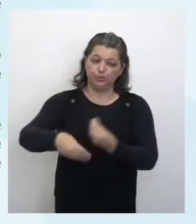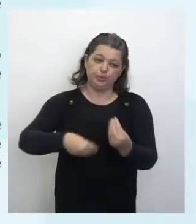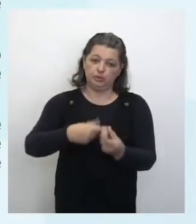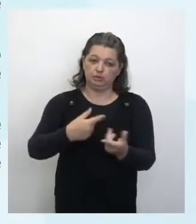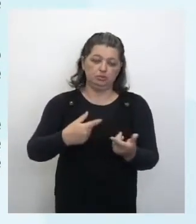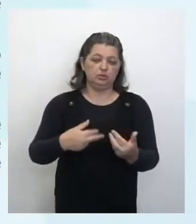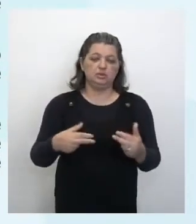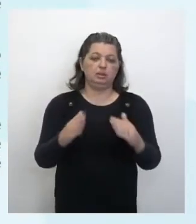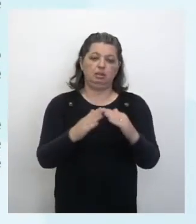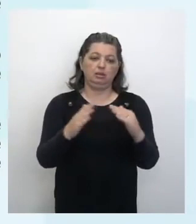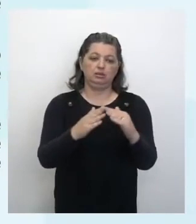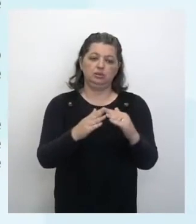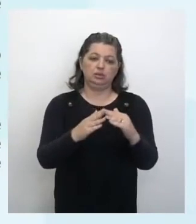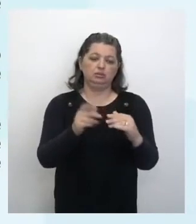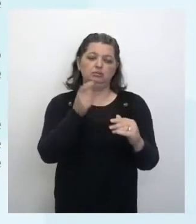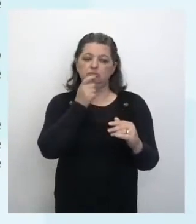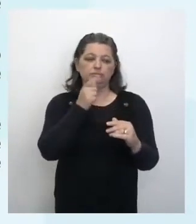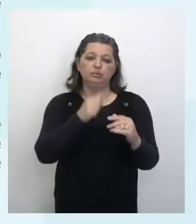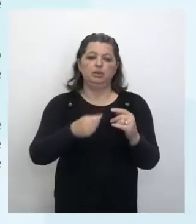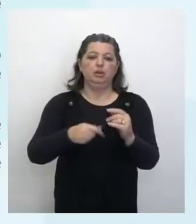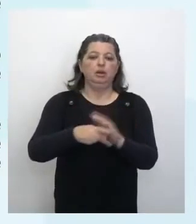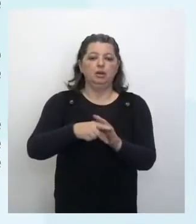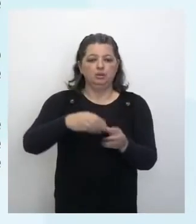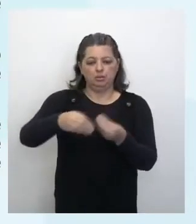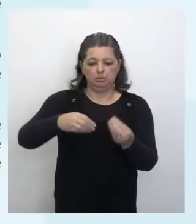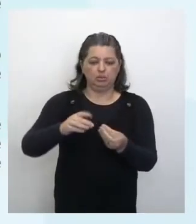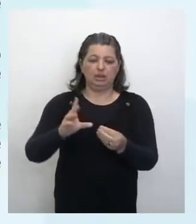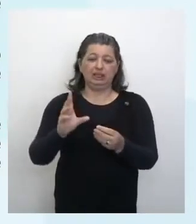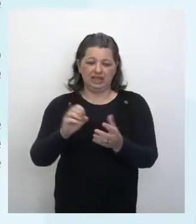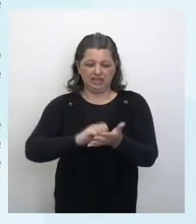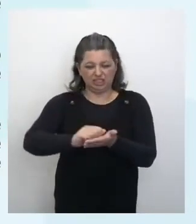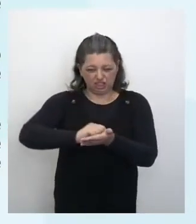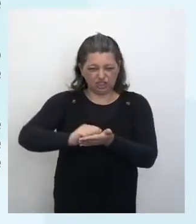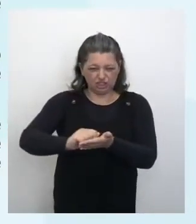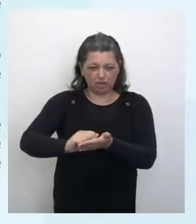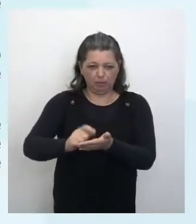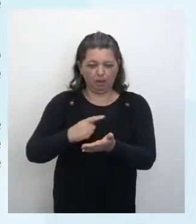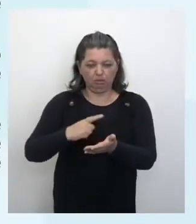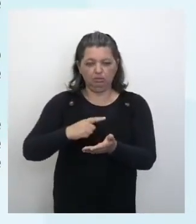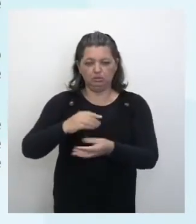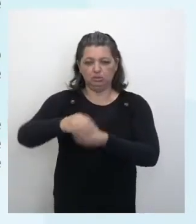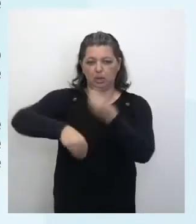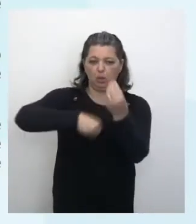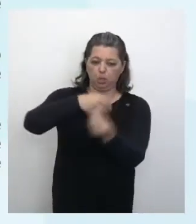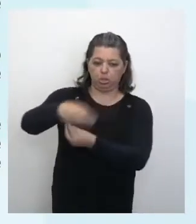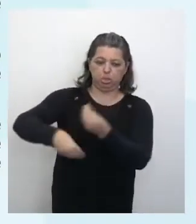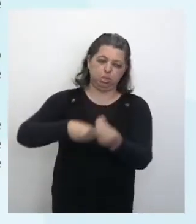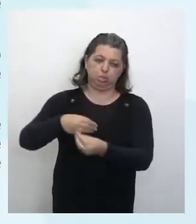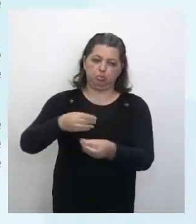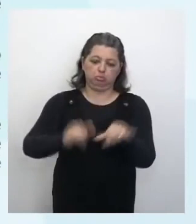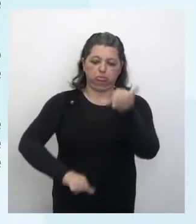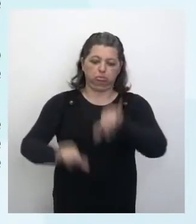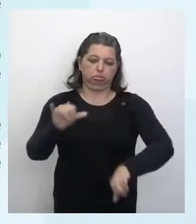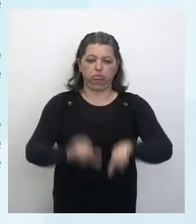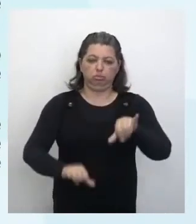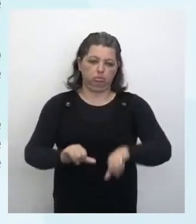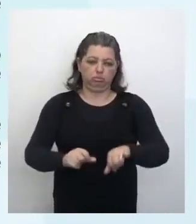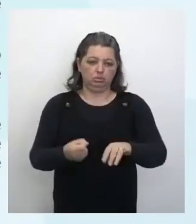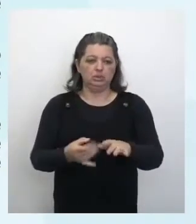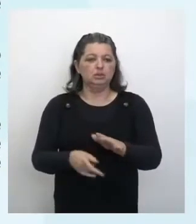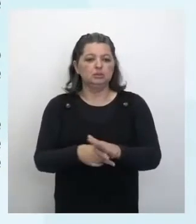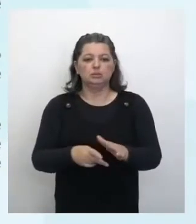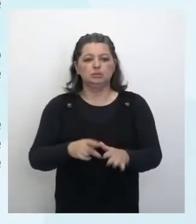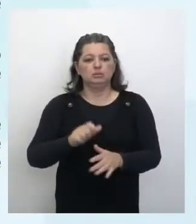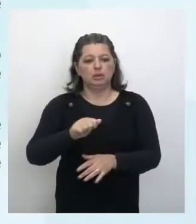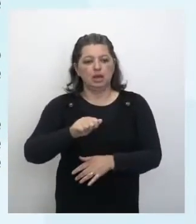casa. Por exemplo, a água sanitária e o detergente. O que acontece, né? Que produz a cloramina e ela é tóxica. Se eu misturar a água sanitária